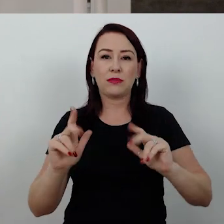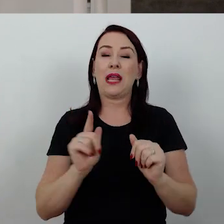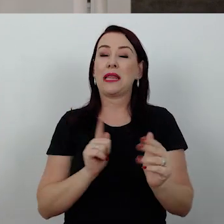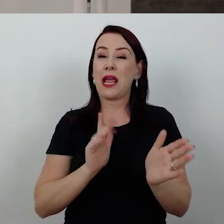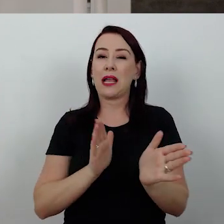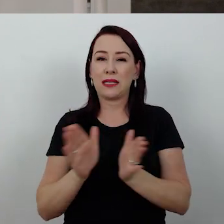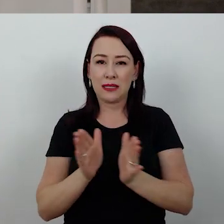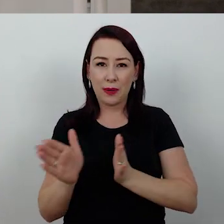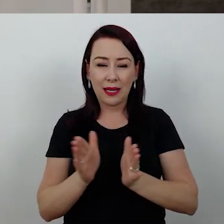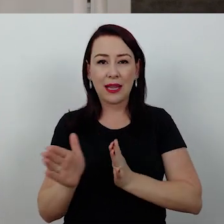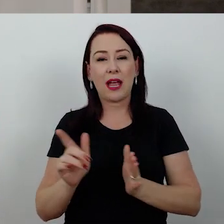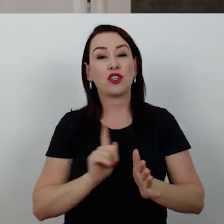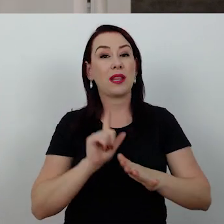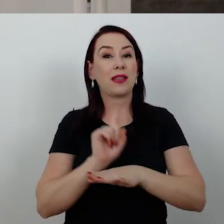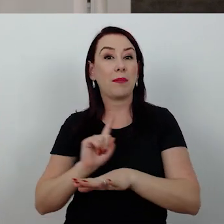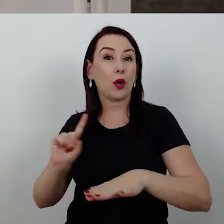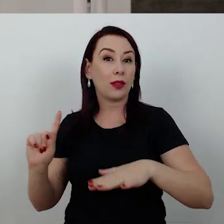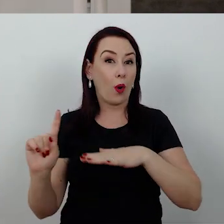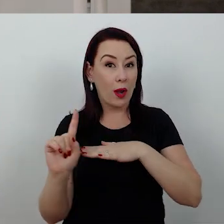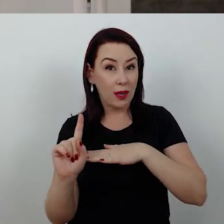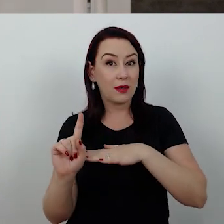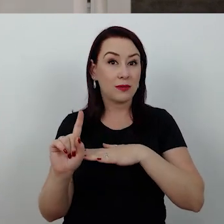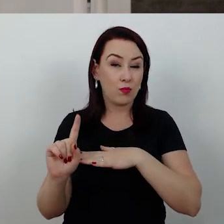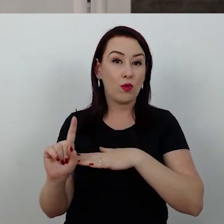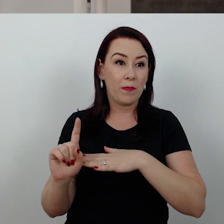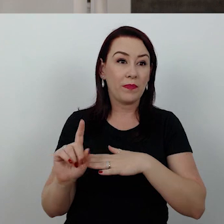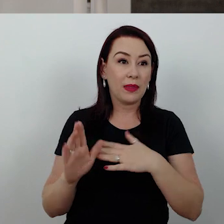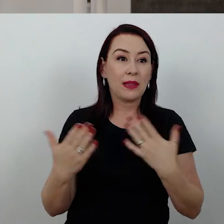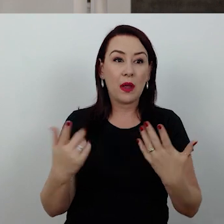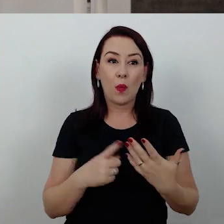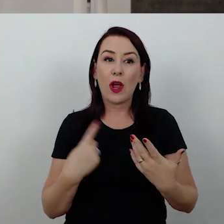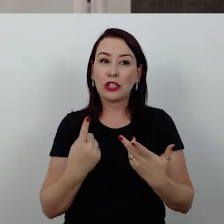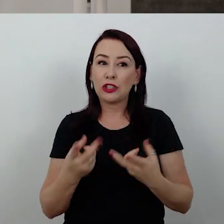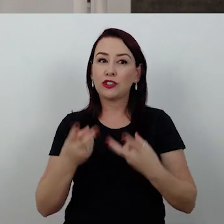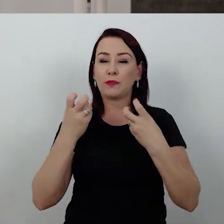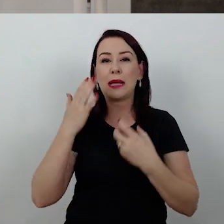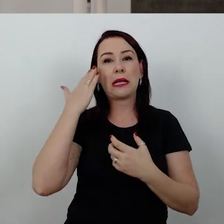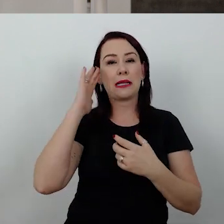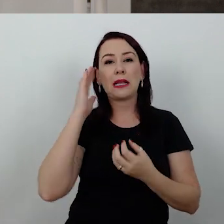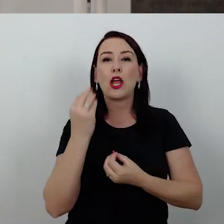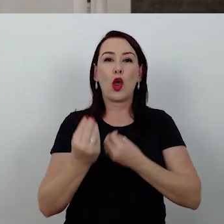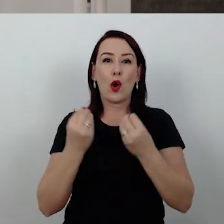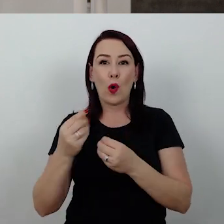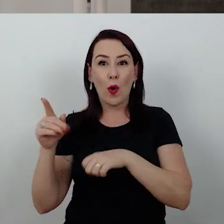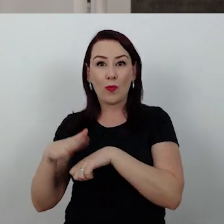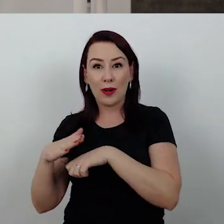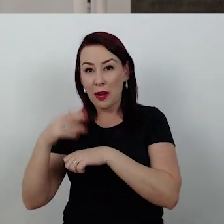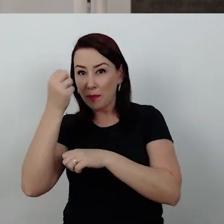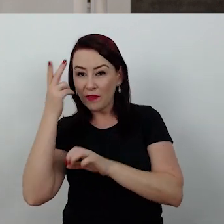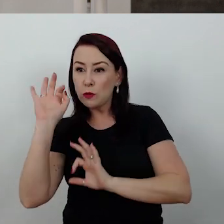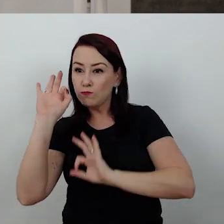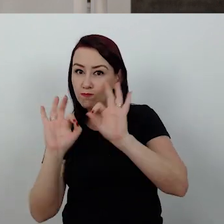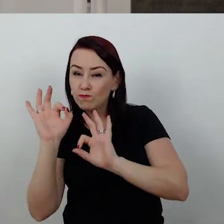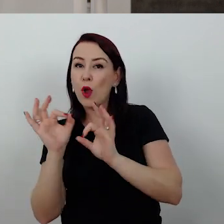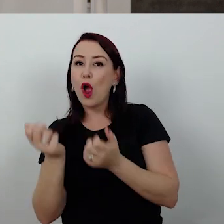acesso, a gente pensa em acessibilidade, a gente pensa em protagonismo. Então, a gente começa a entender essa política estruturante